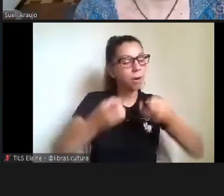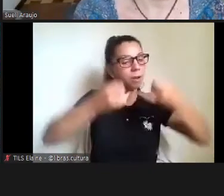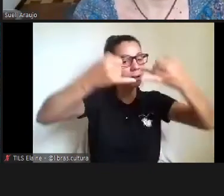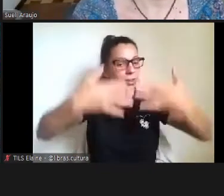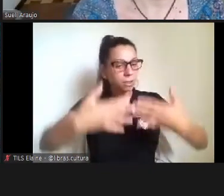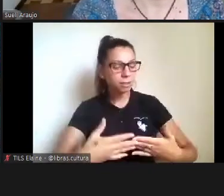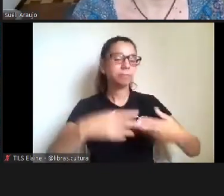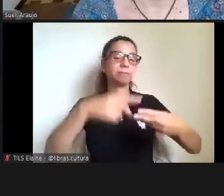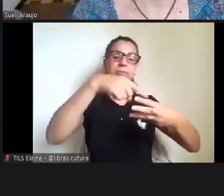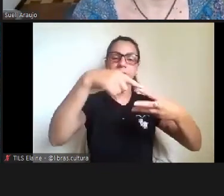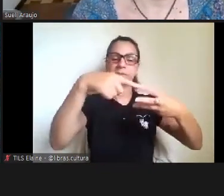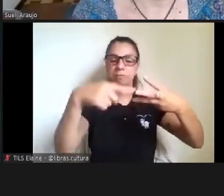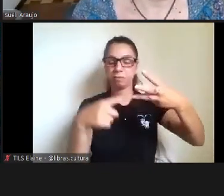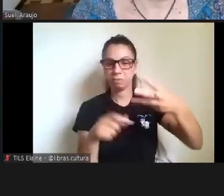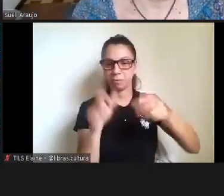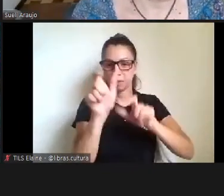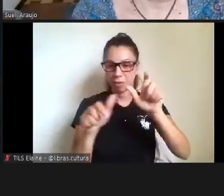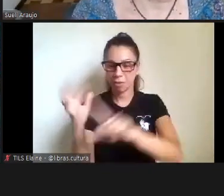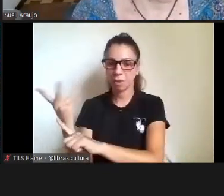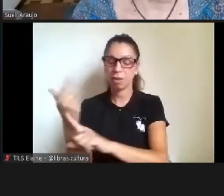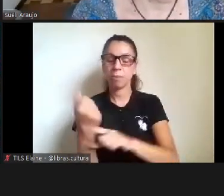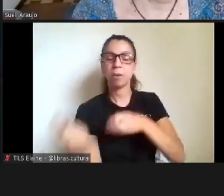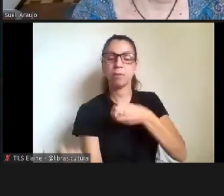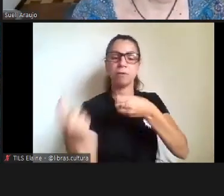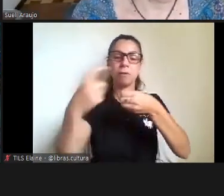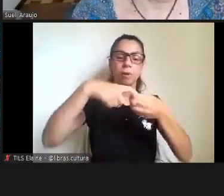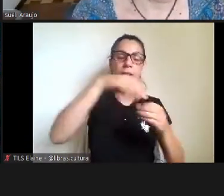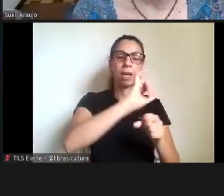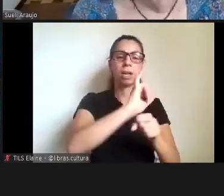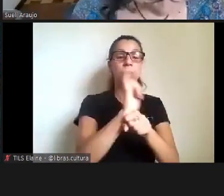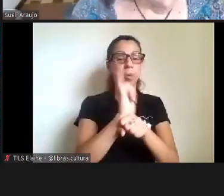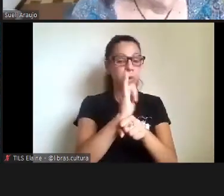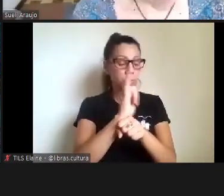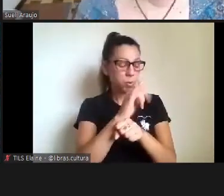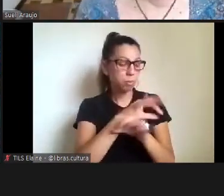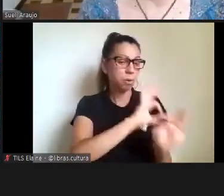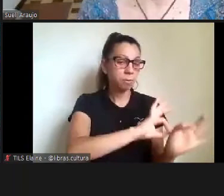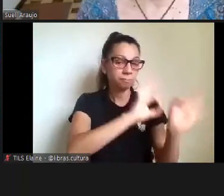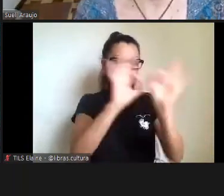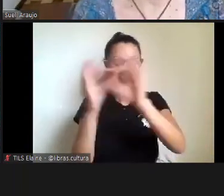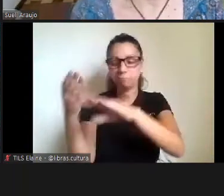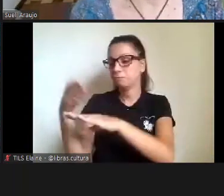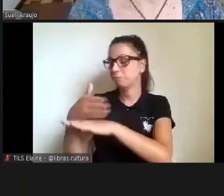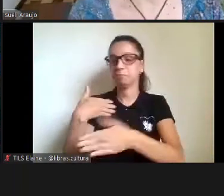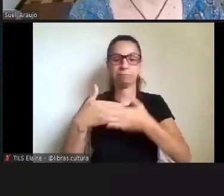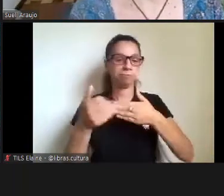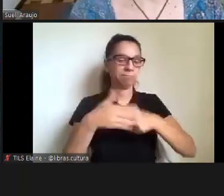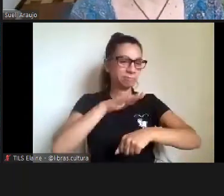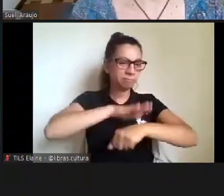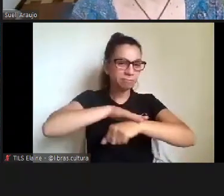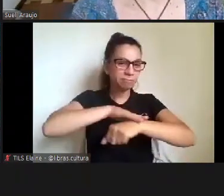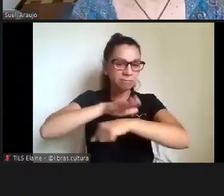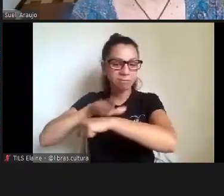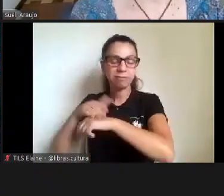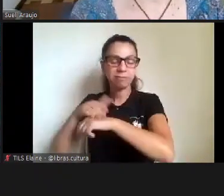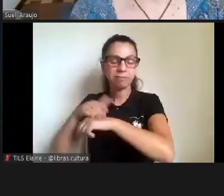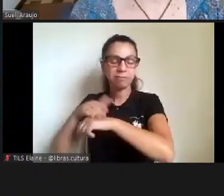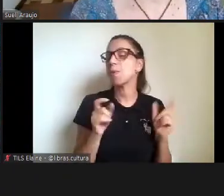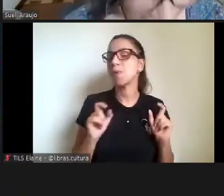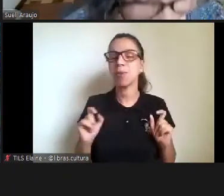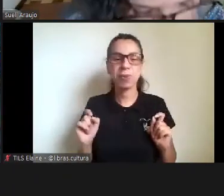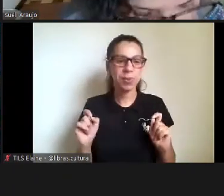entre as artistas. Podem voltar no canal do YouTube, os trabalhos estão disponíveis para acesso a qualquer momento. Então, hoje nós falaremos